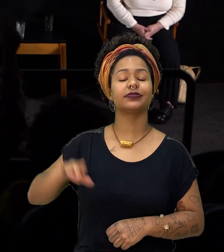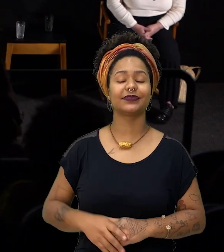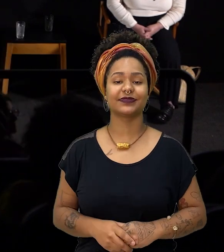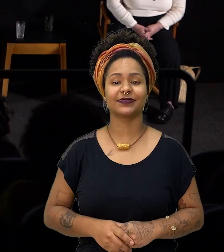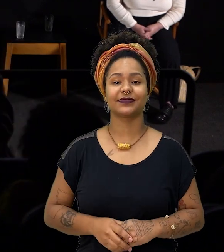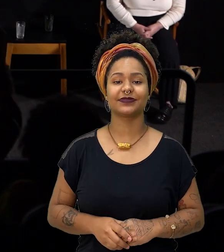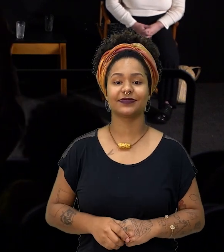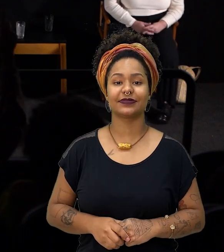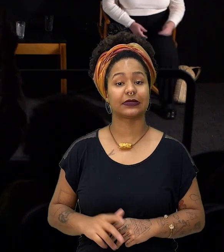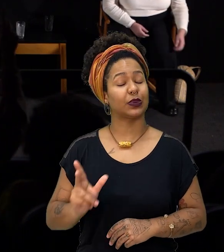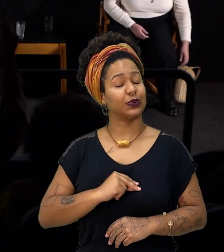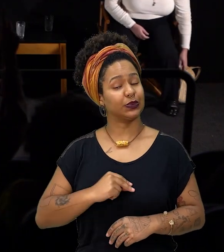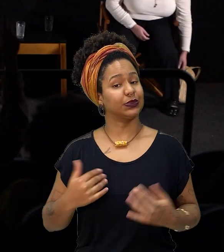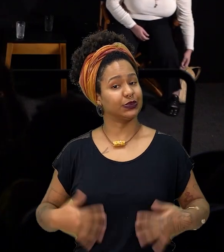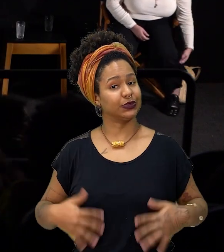Puxa vida.